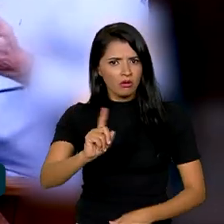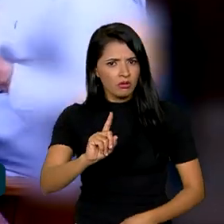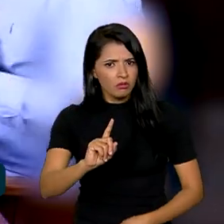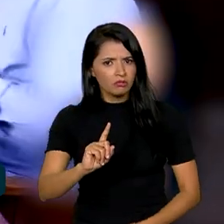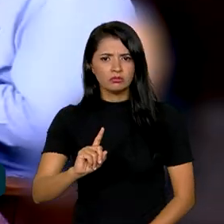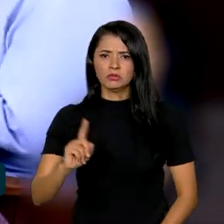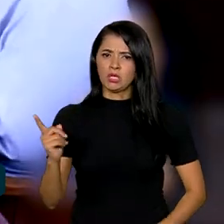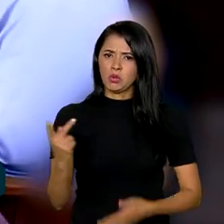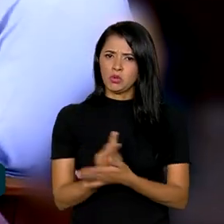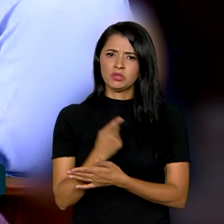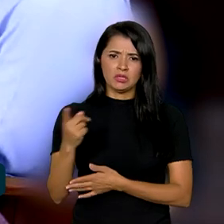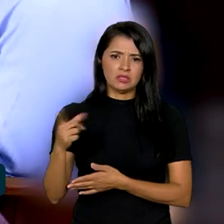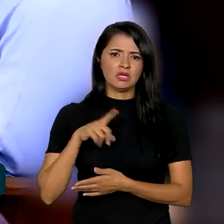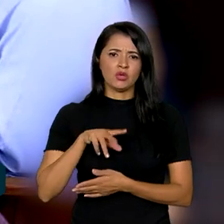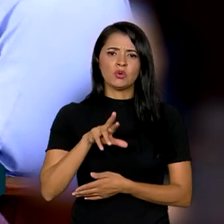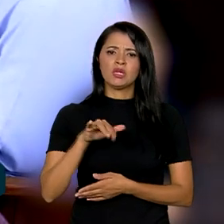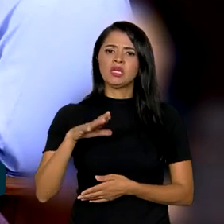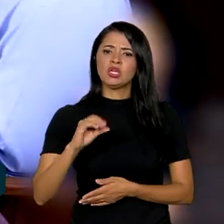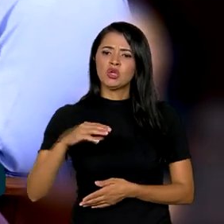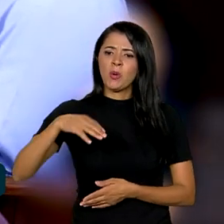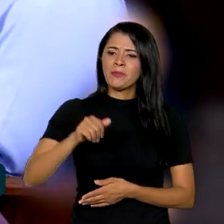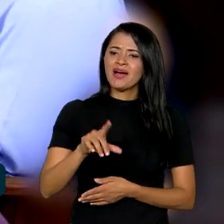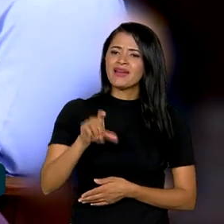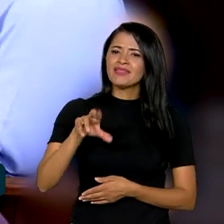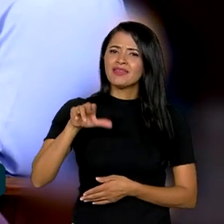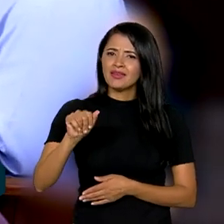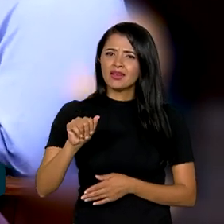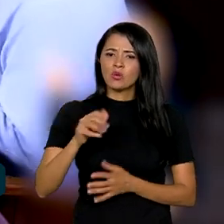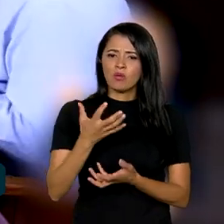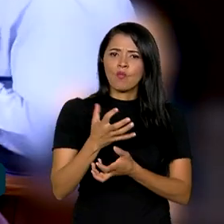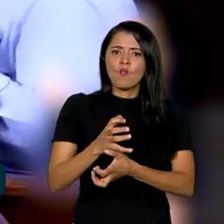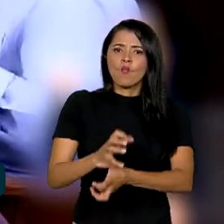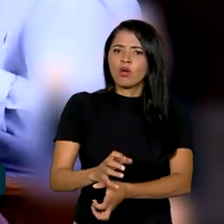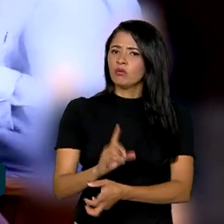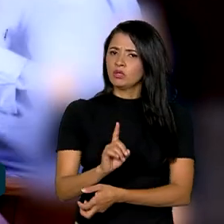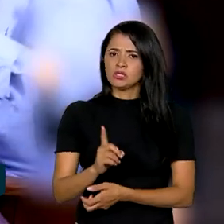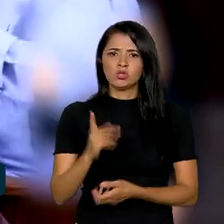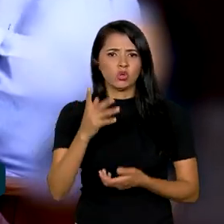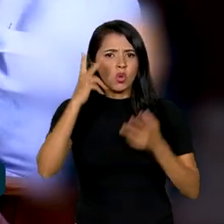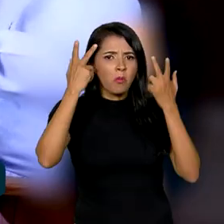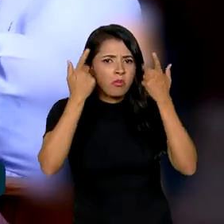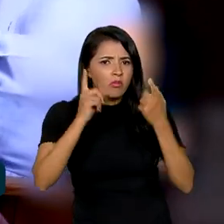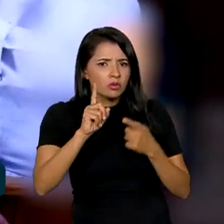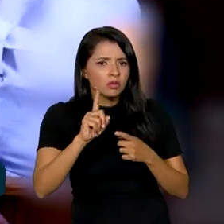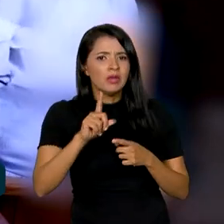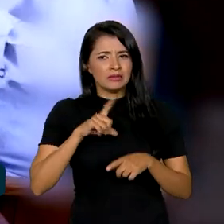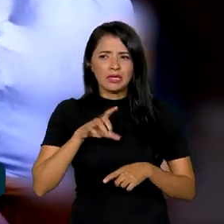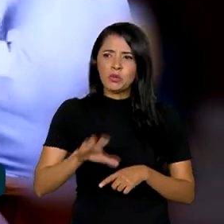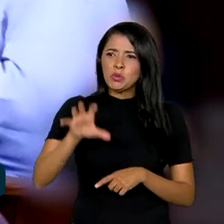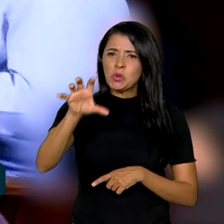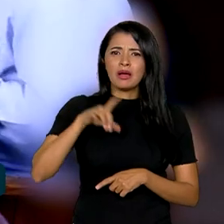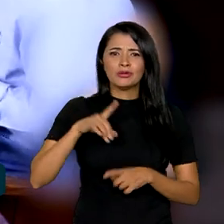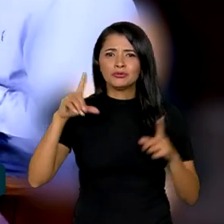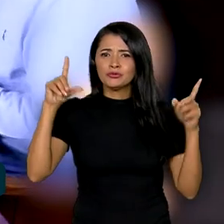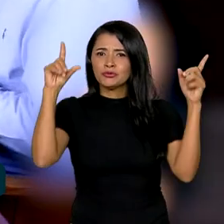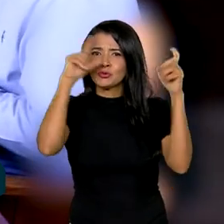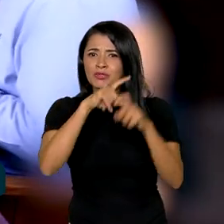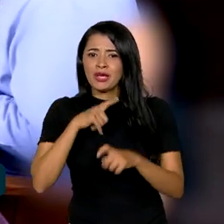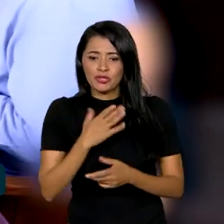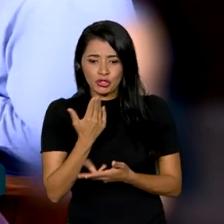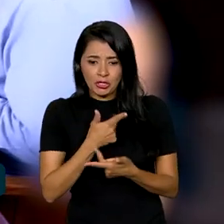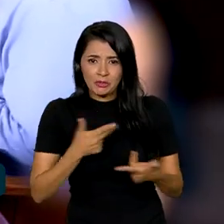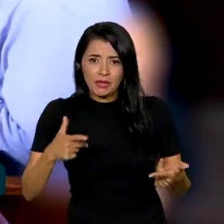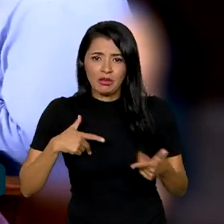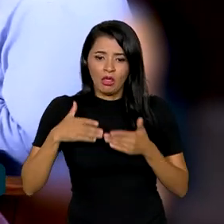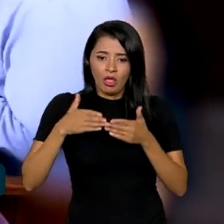está acontecendo no Rio Madeira agora com a seca, não é normal. Tem região que está com dificuldade de receber alimento porque o